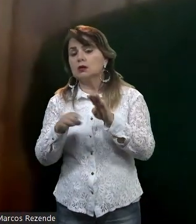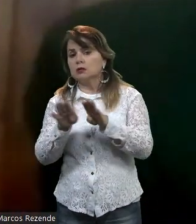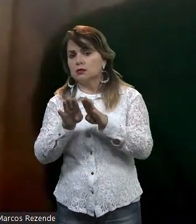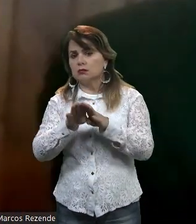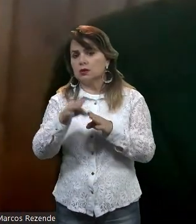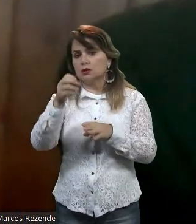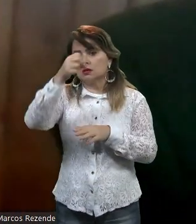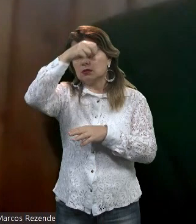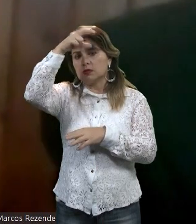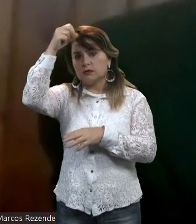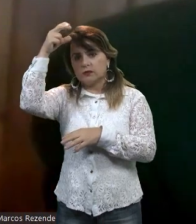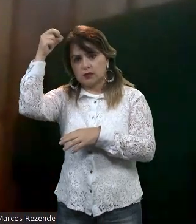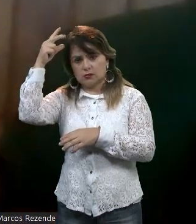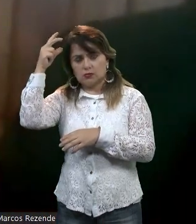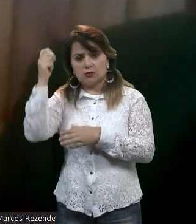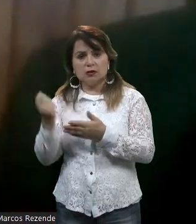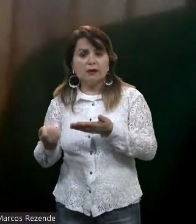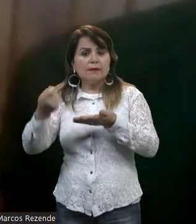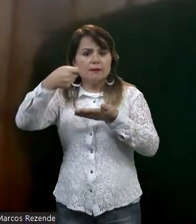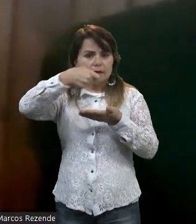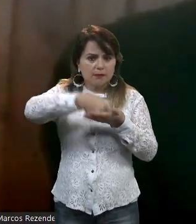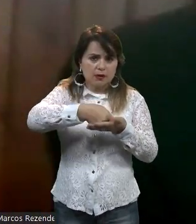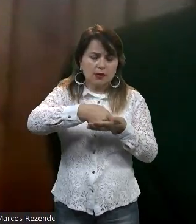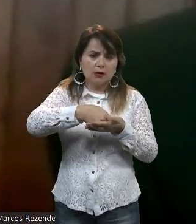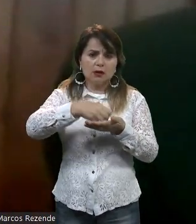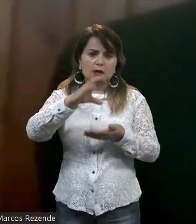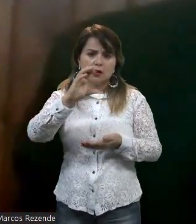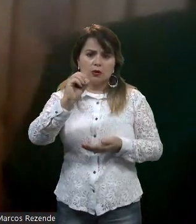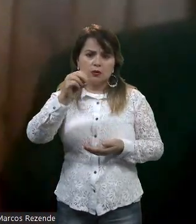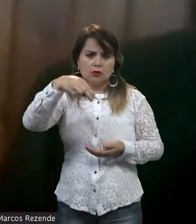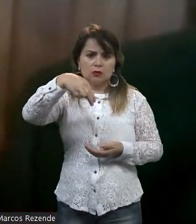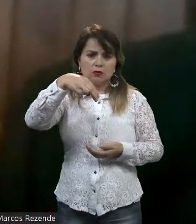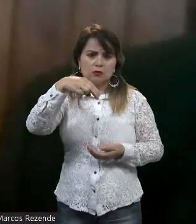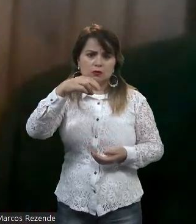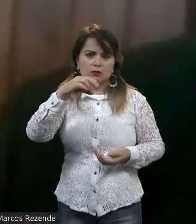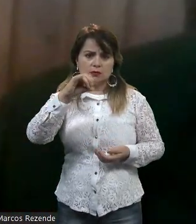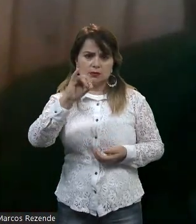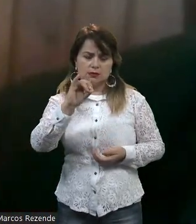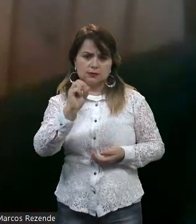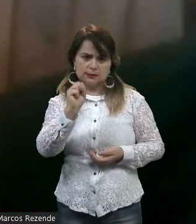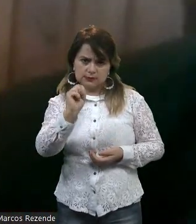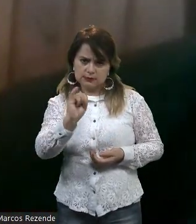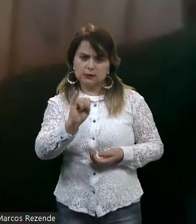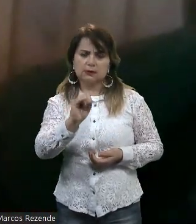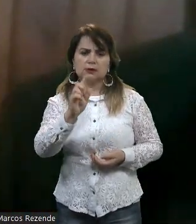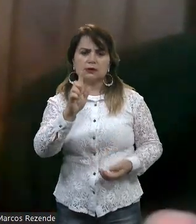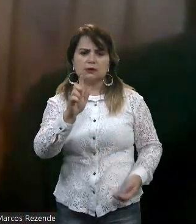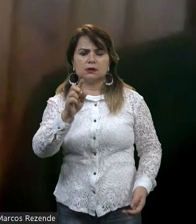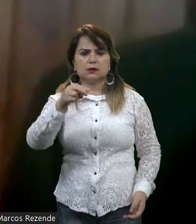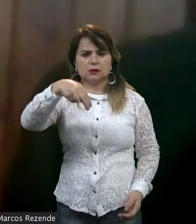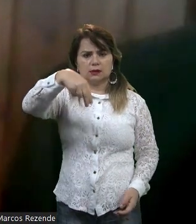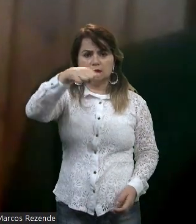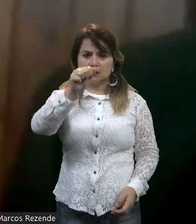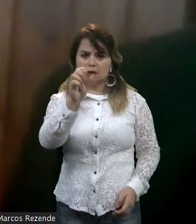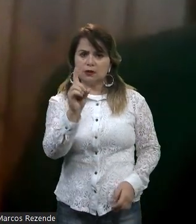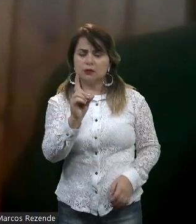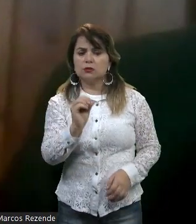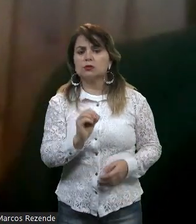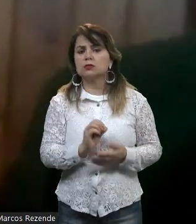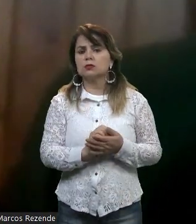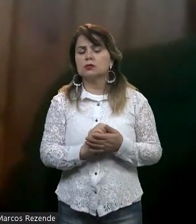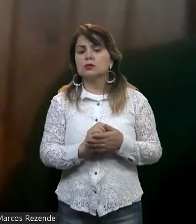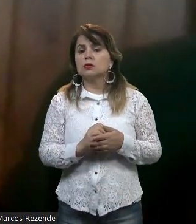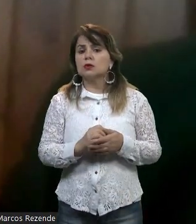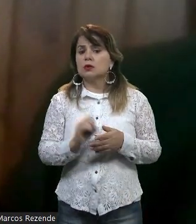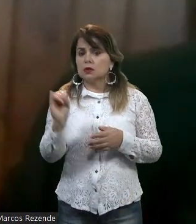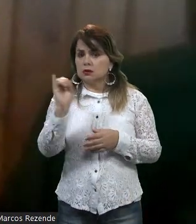pagamento desse consignado e se eles não ficarão inadimplentes nessas instituições financeiras. Nós temos que tomar todos esses cuidados,